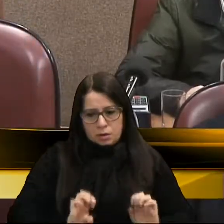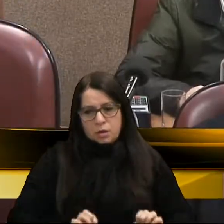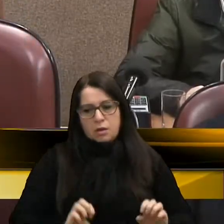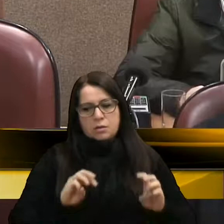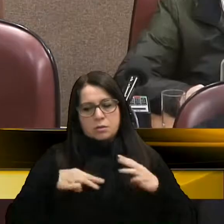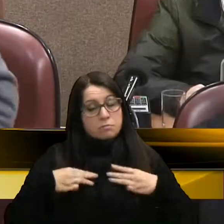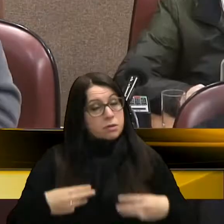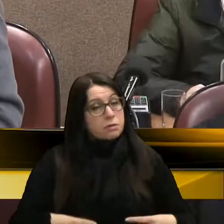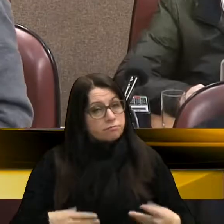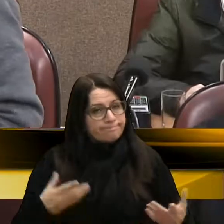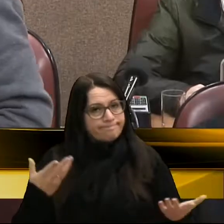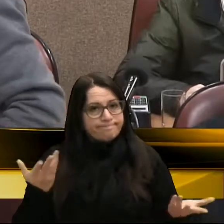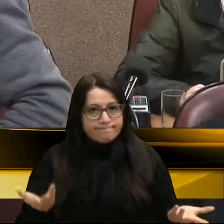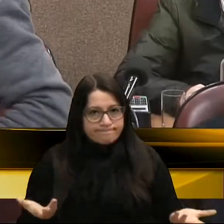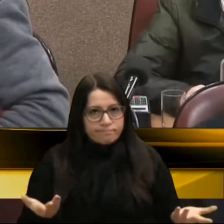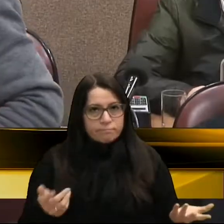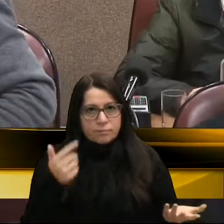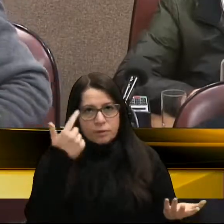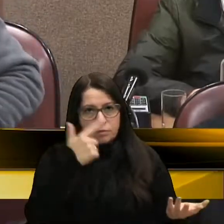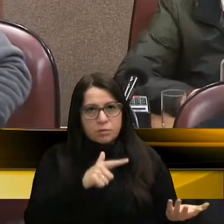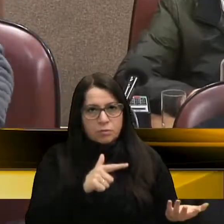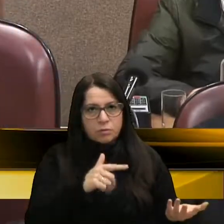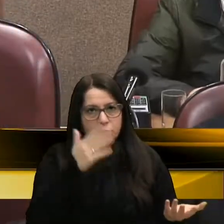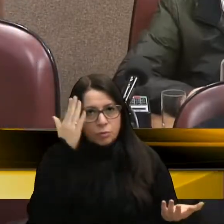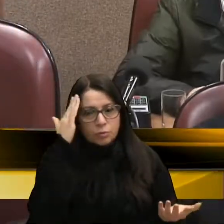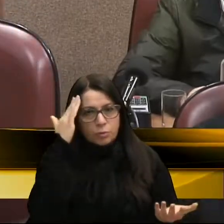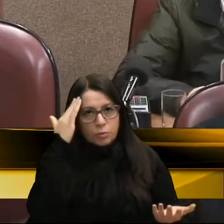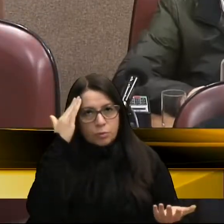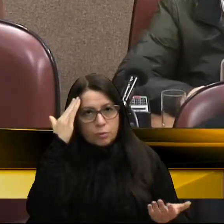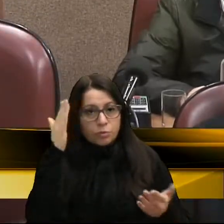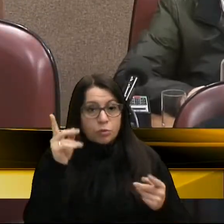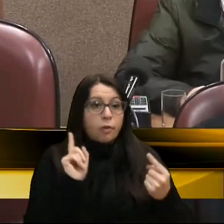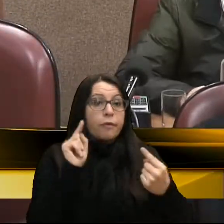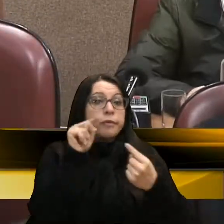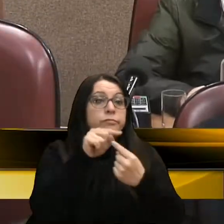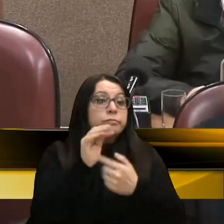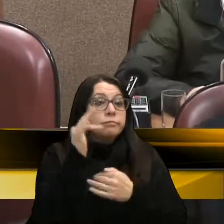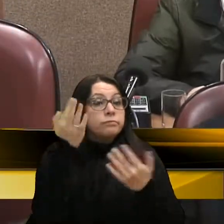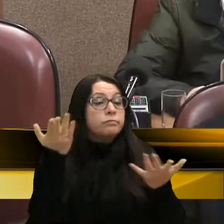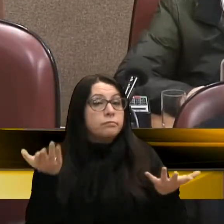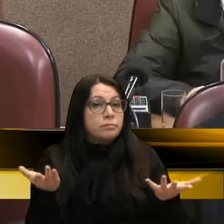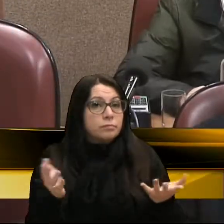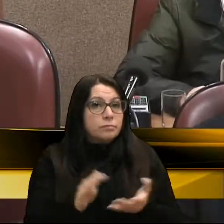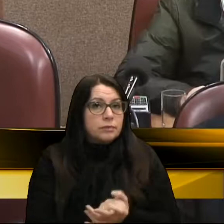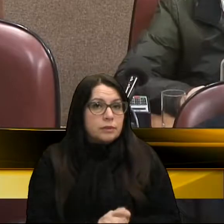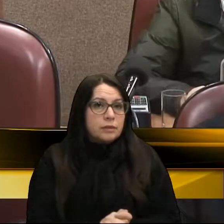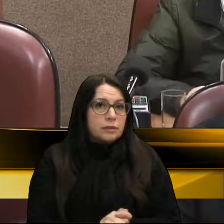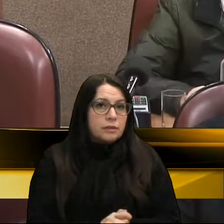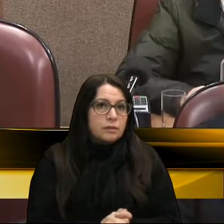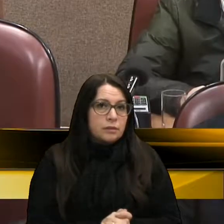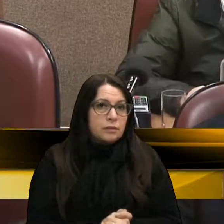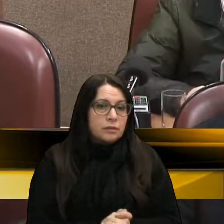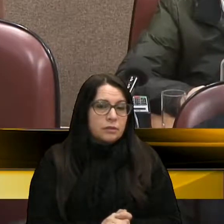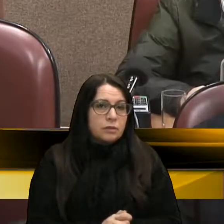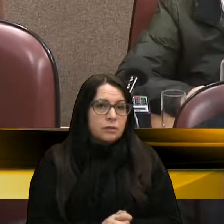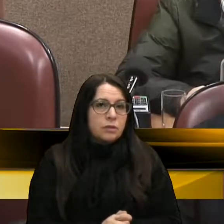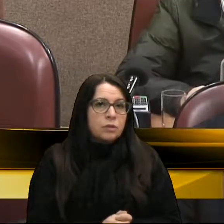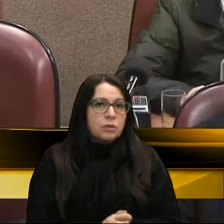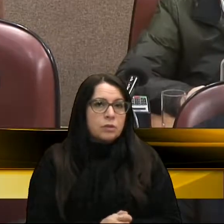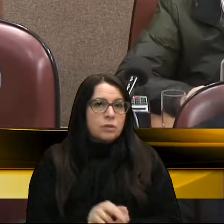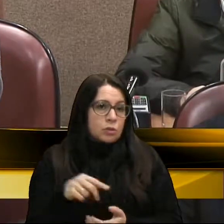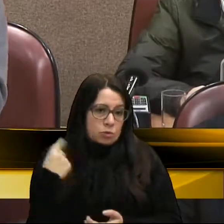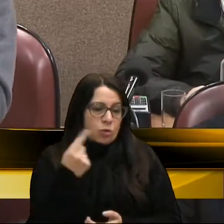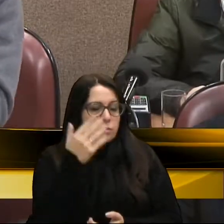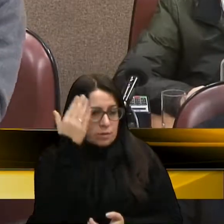valores morais, eu acho que eu já sei bem para onde é que vamos. E a senhora e os senhores também